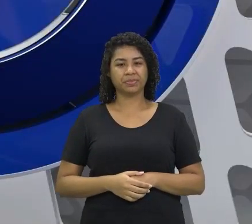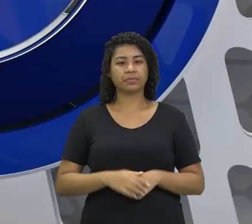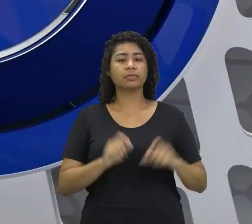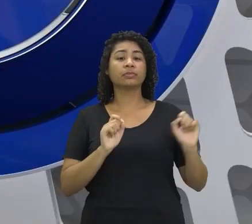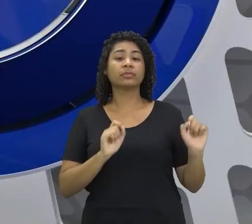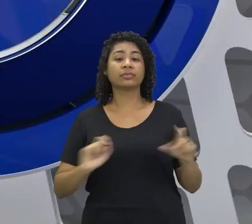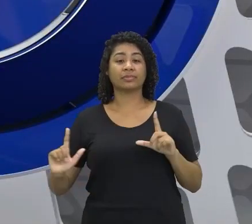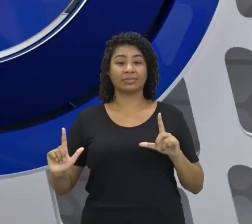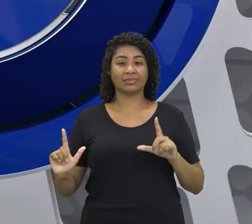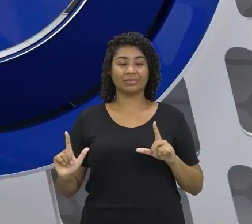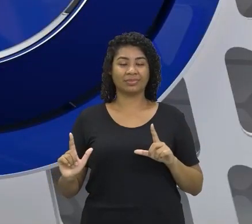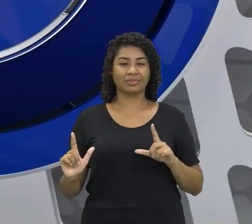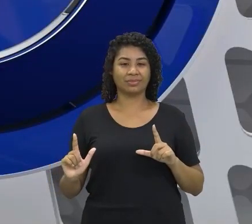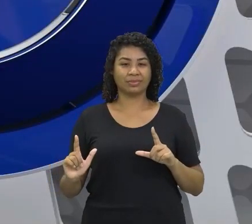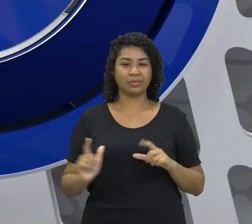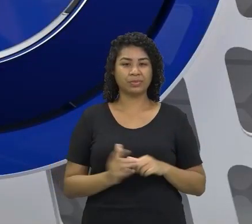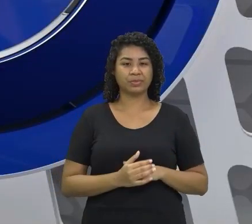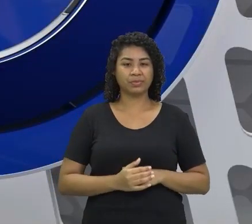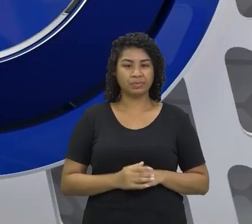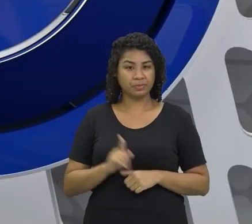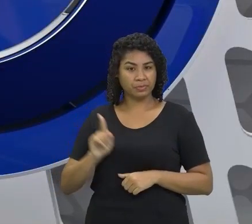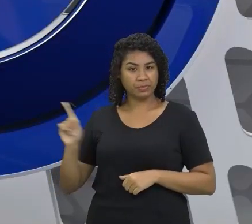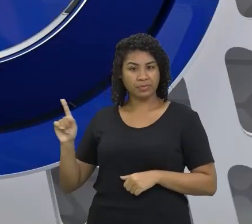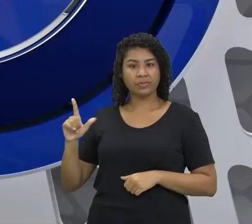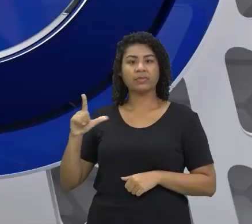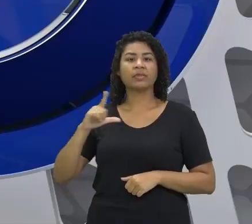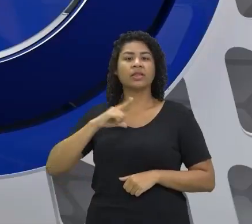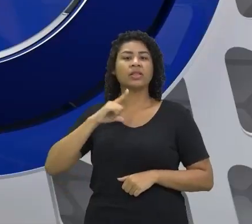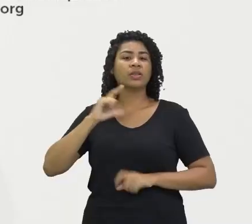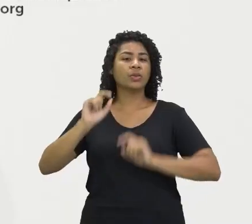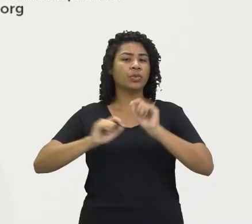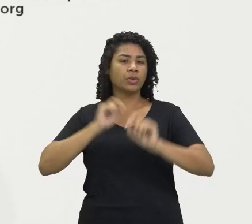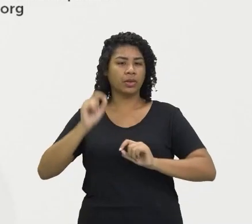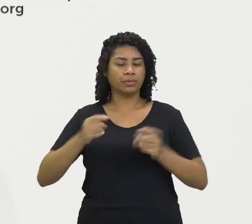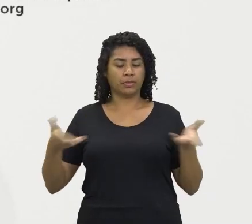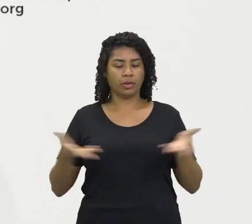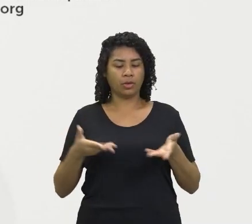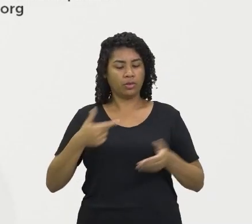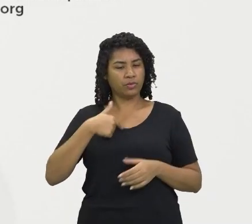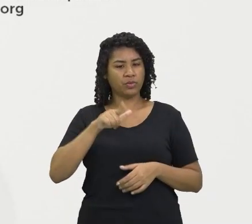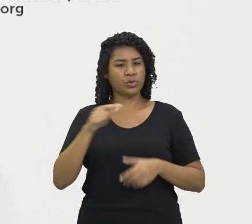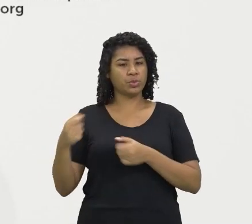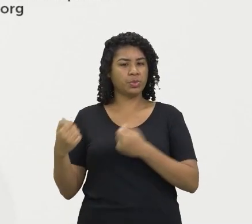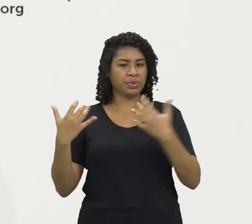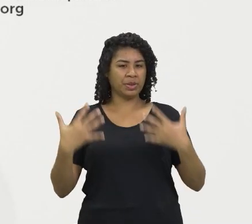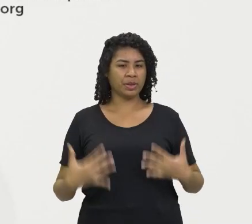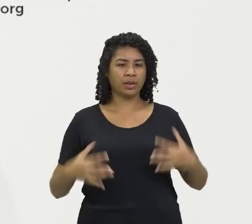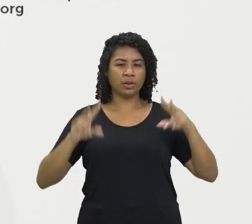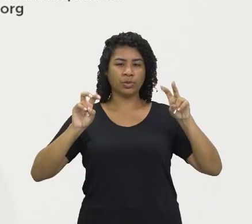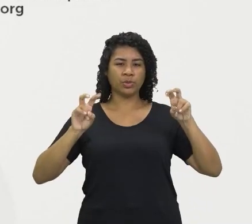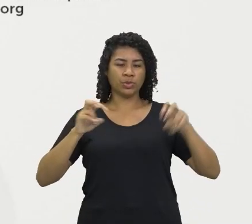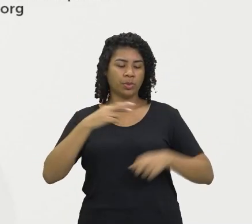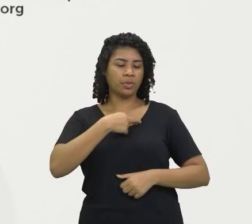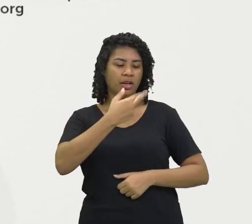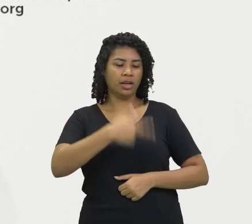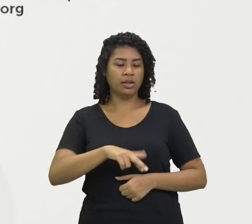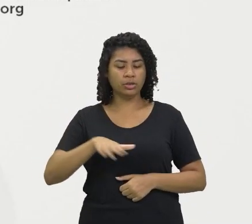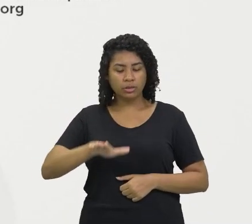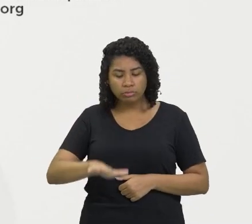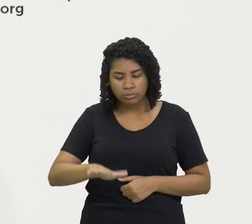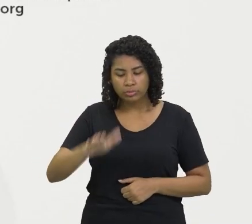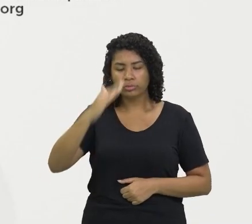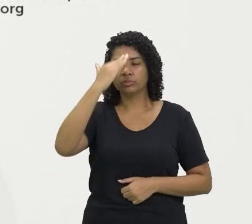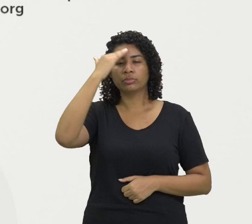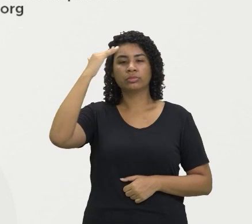cartela, então. E aqui a gente também quer visitar a Umbanda, né? A Umbanda que também, cada